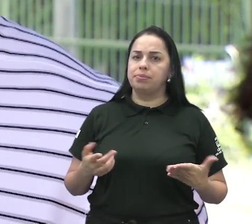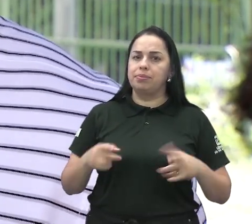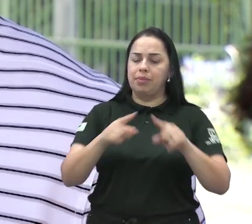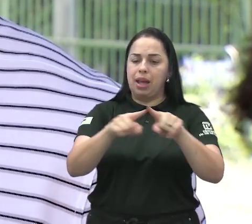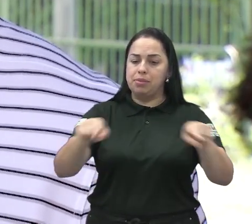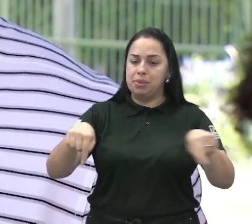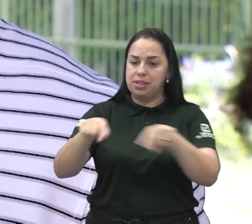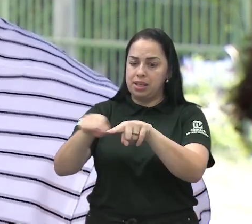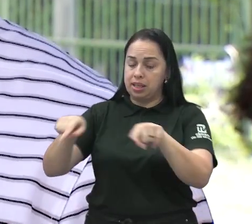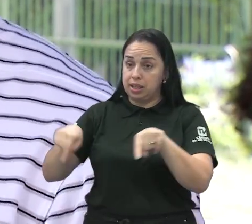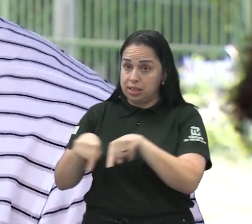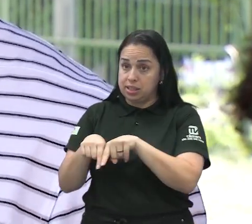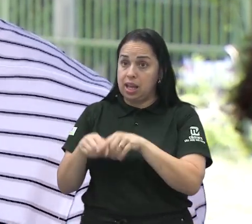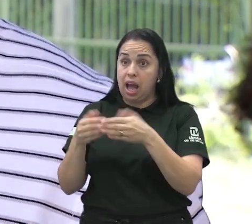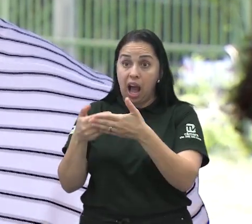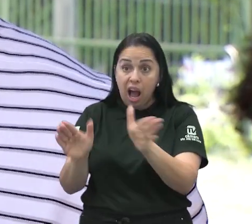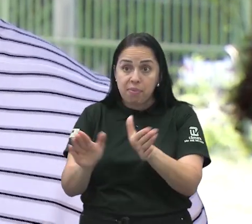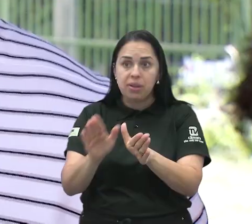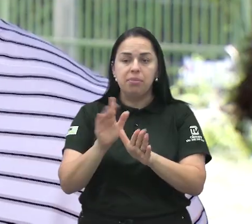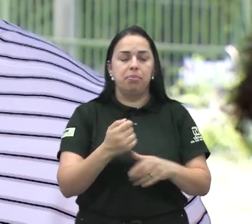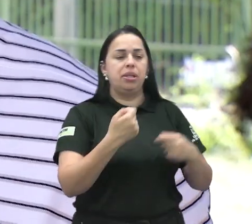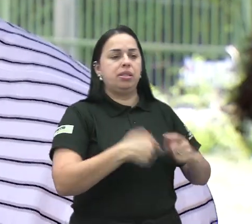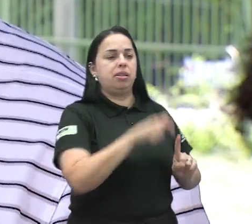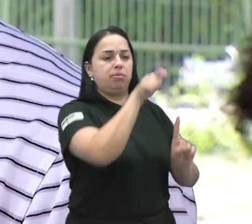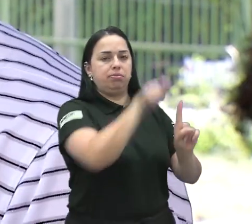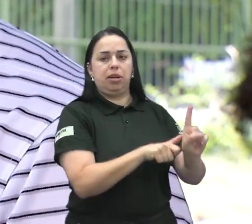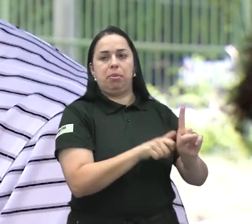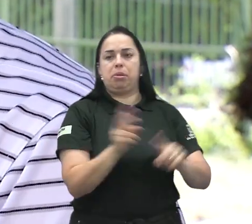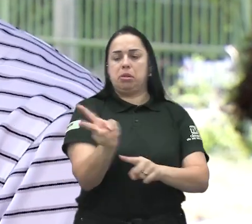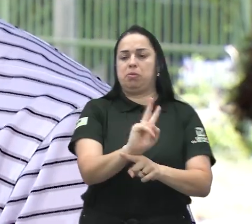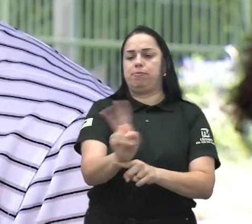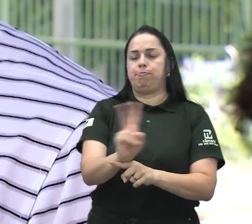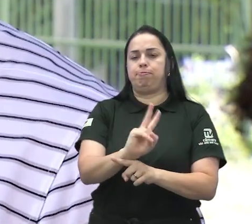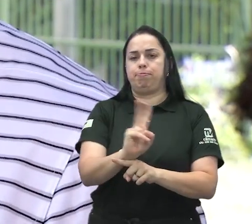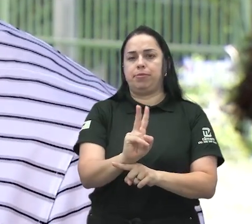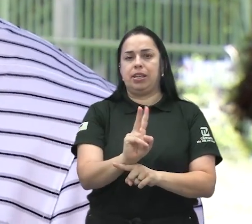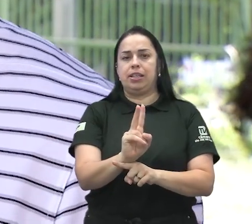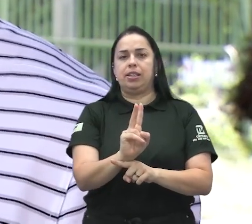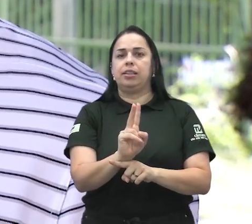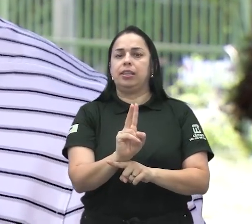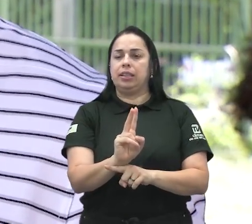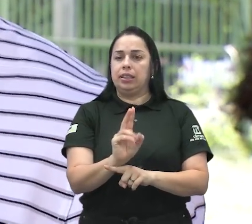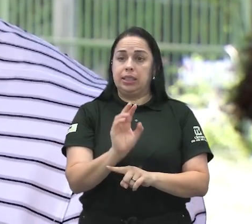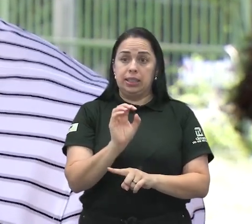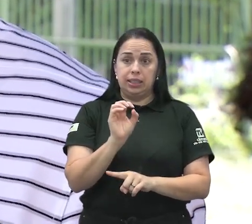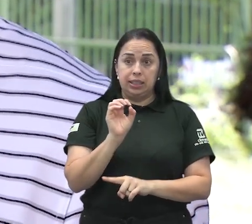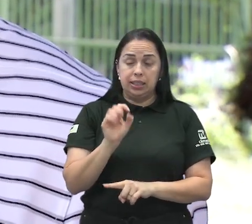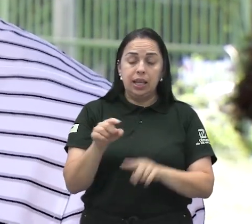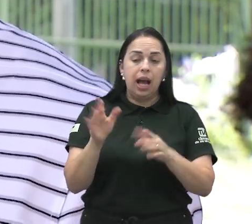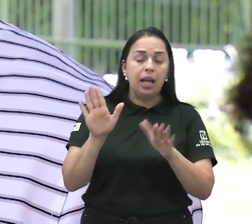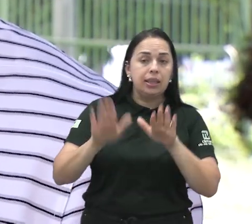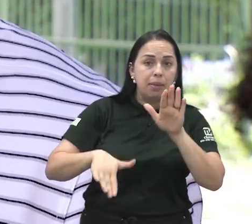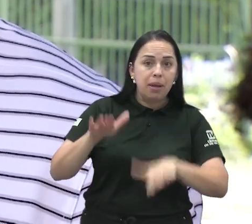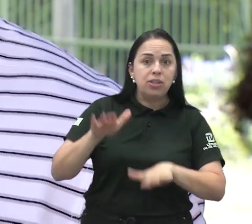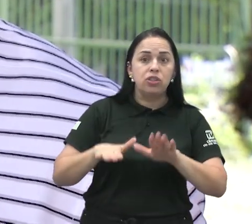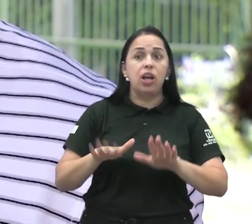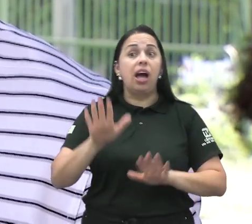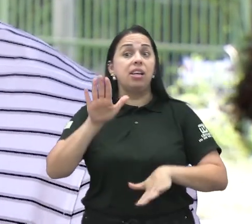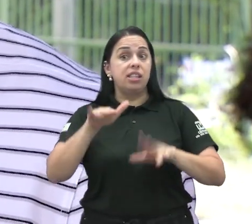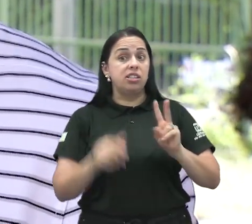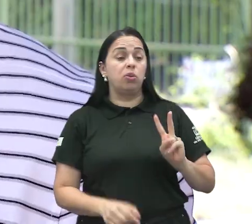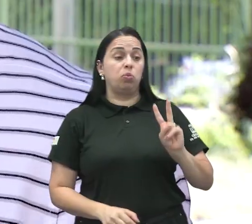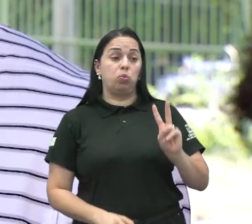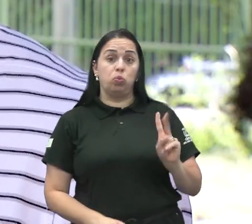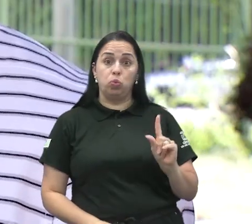Inclusive, as piscinas só abrem com os monitores presentes e com os guardas salva-vidas. Então, dependendo da situação, dependendo da piscina, a gente